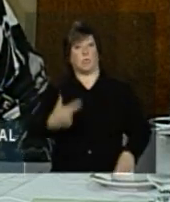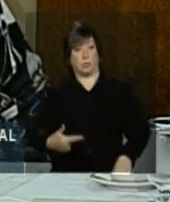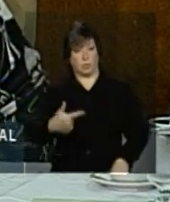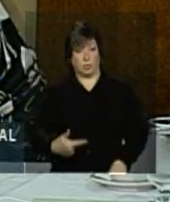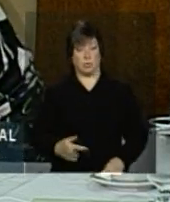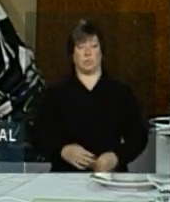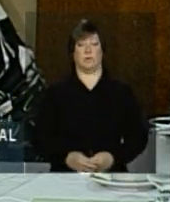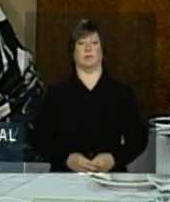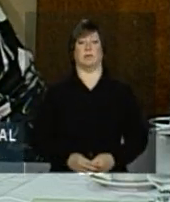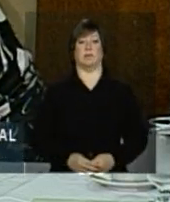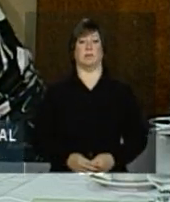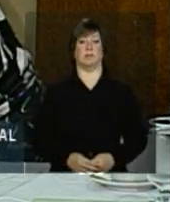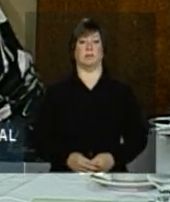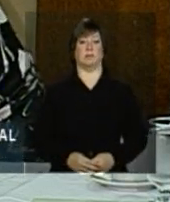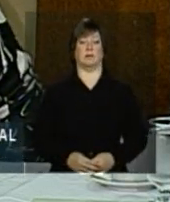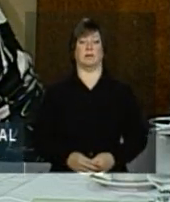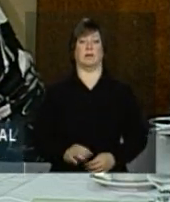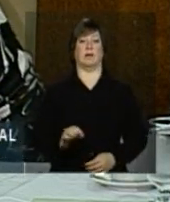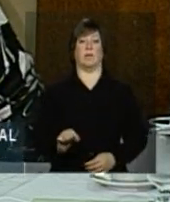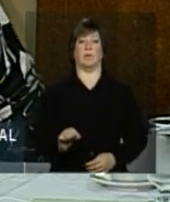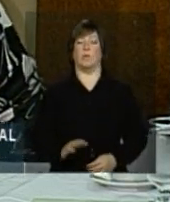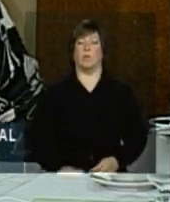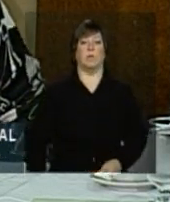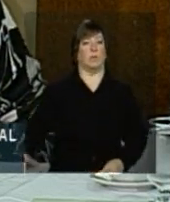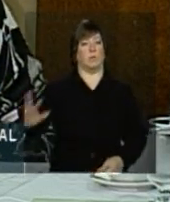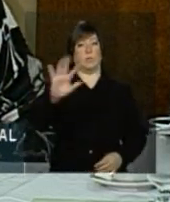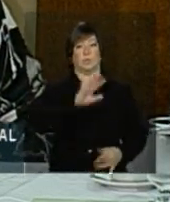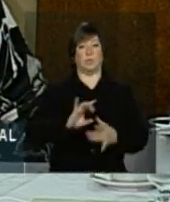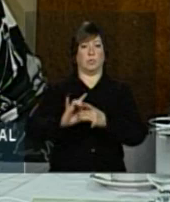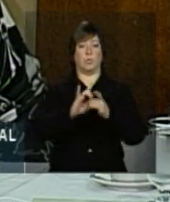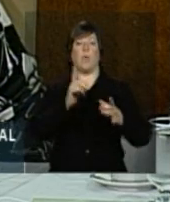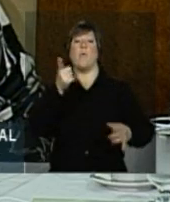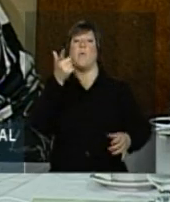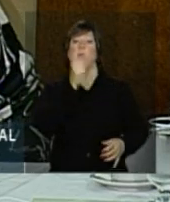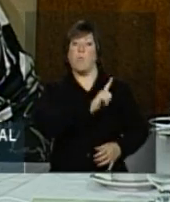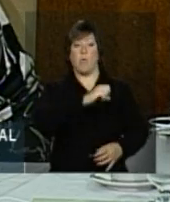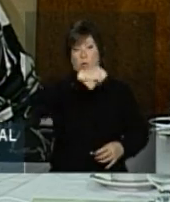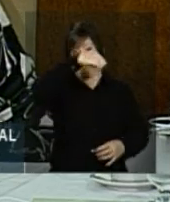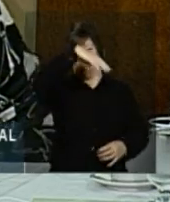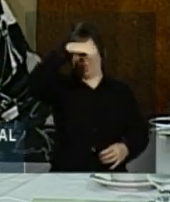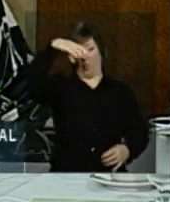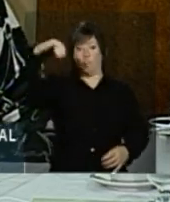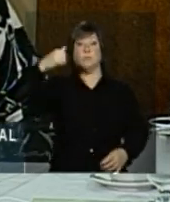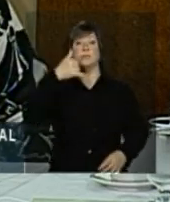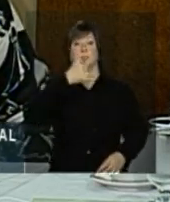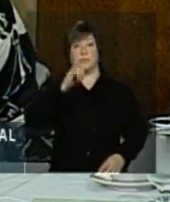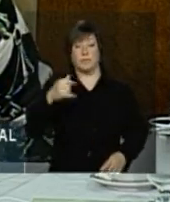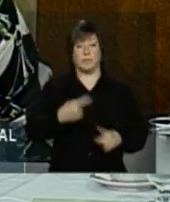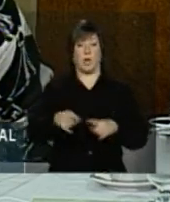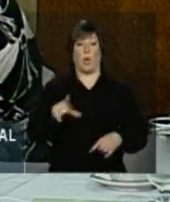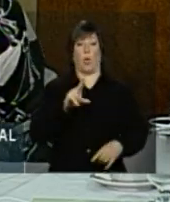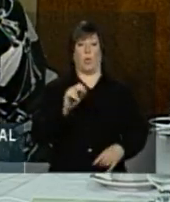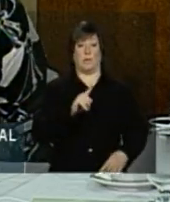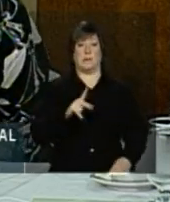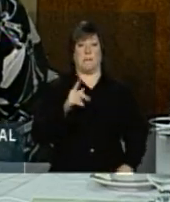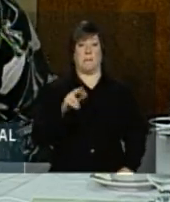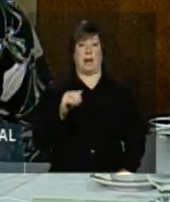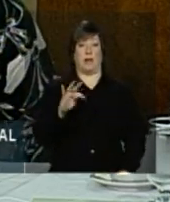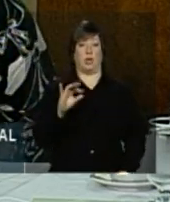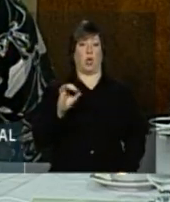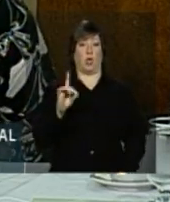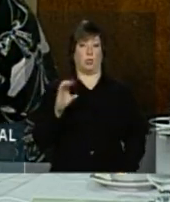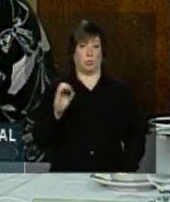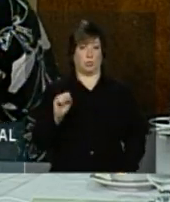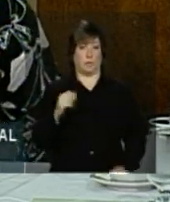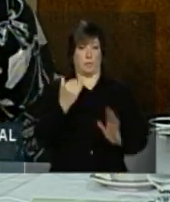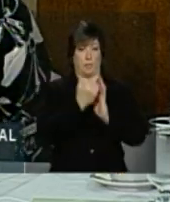bloco é o a a universalização do acesso à luz que é o luz para todos que foi estratégico também para fortalecer